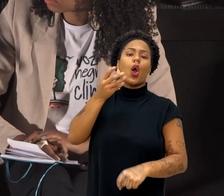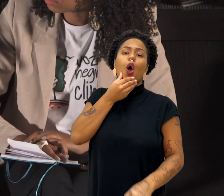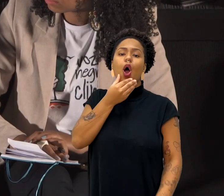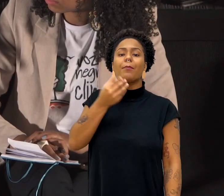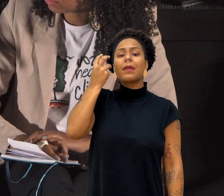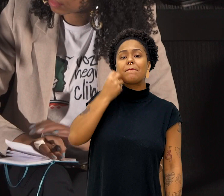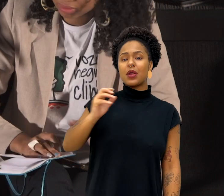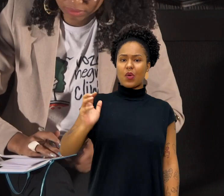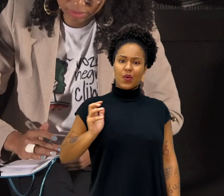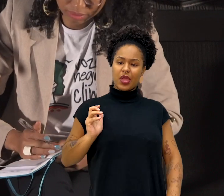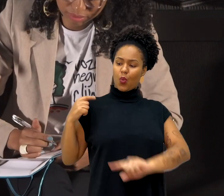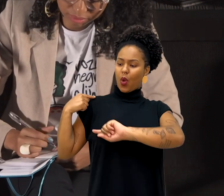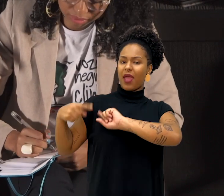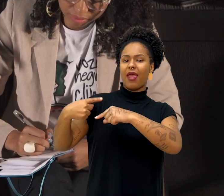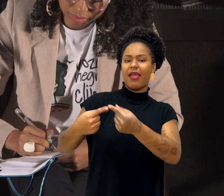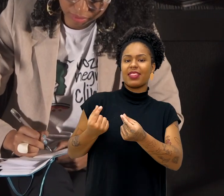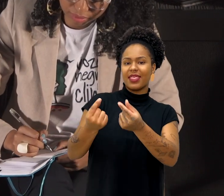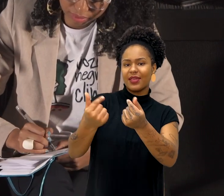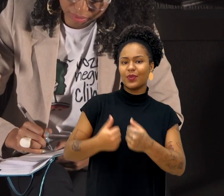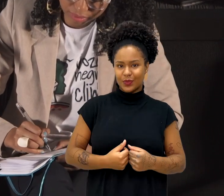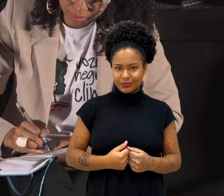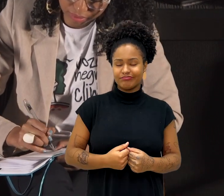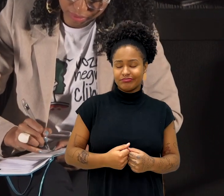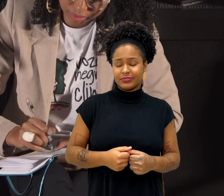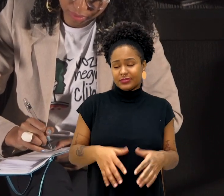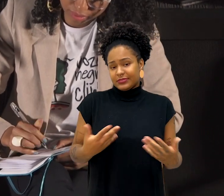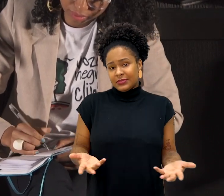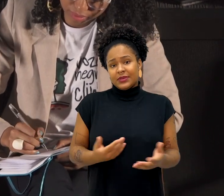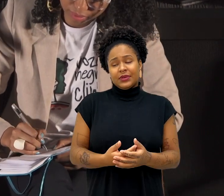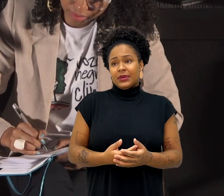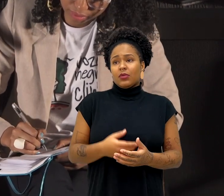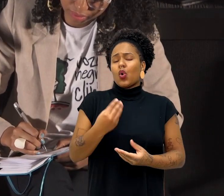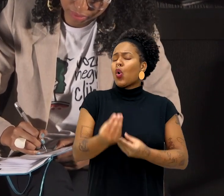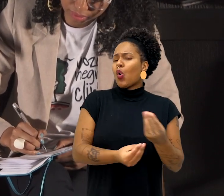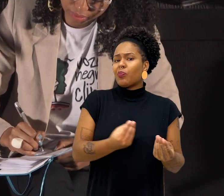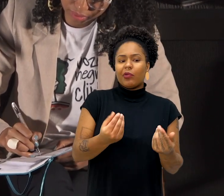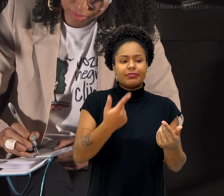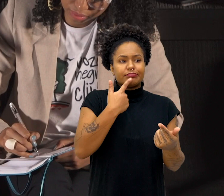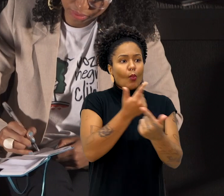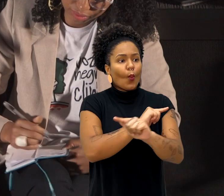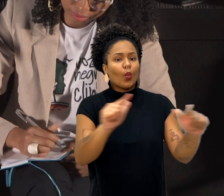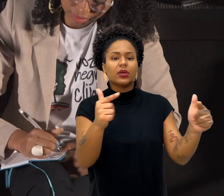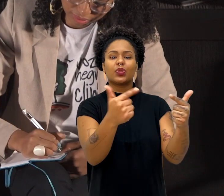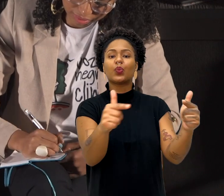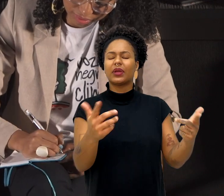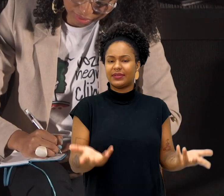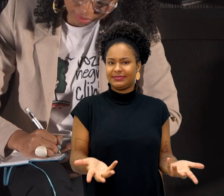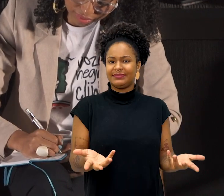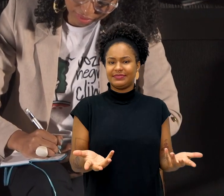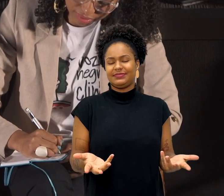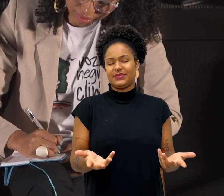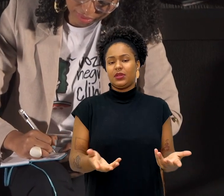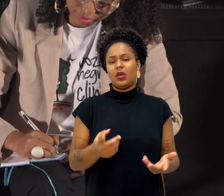brancos ricos, herdeiros, né? Então, como não ter, né? Então, acho que a